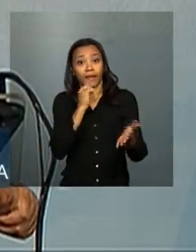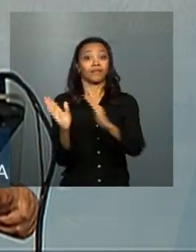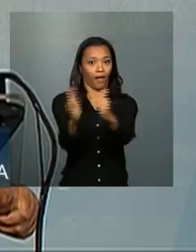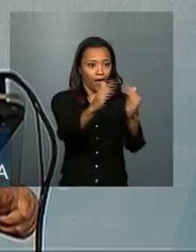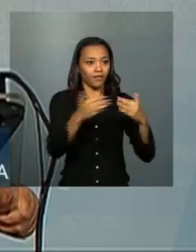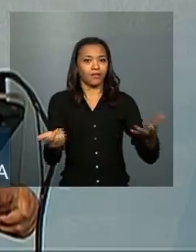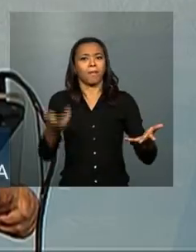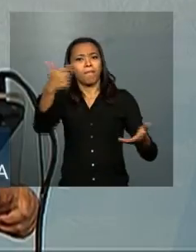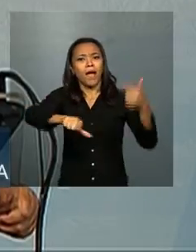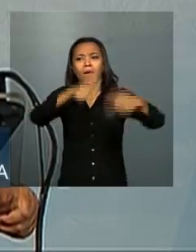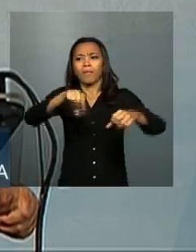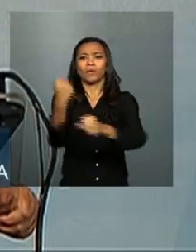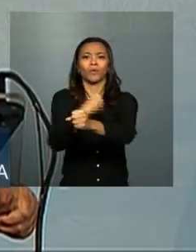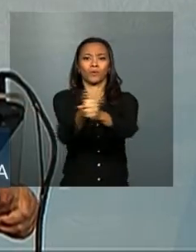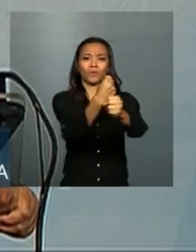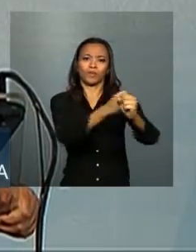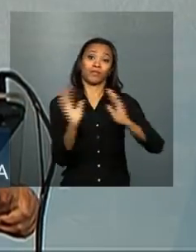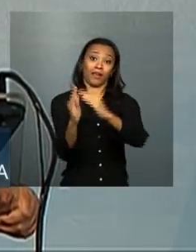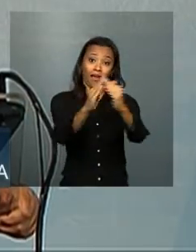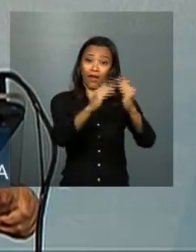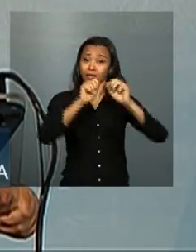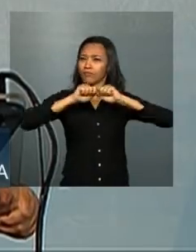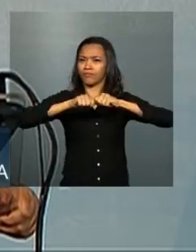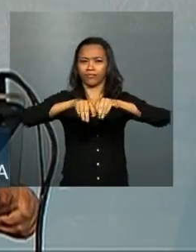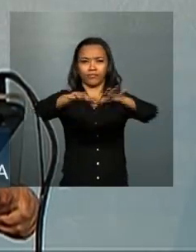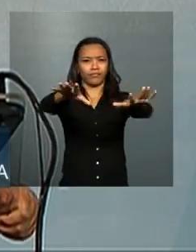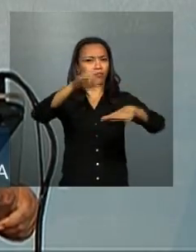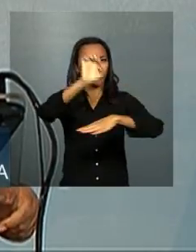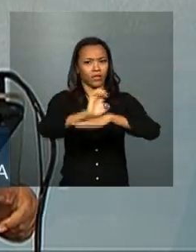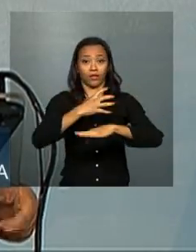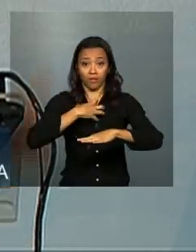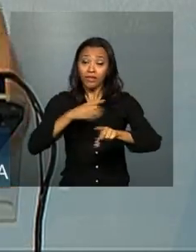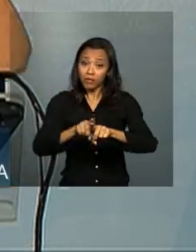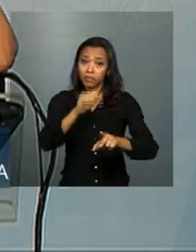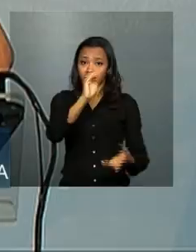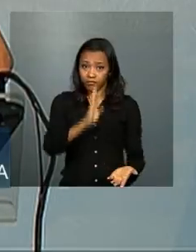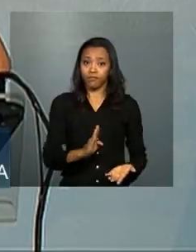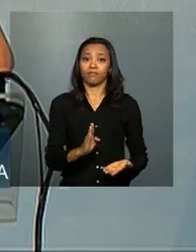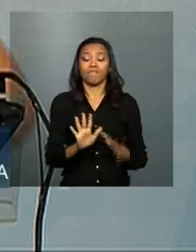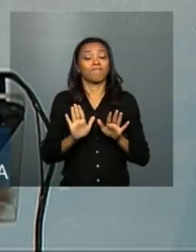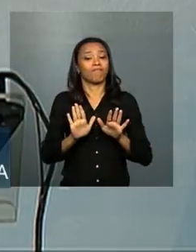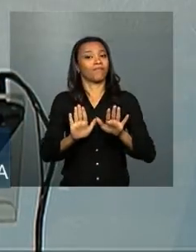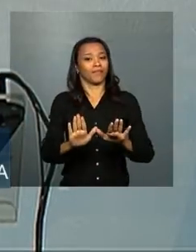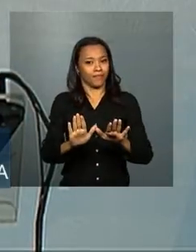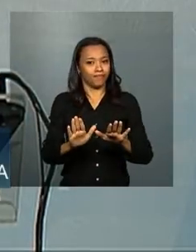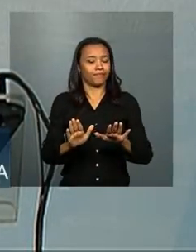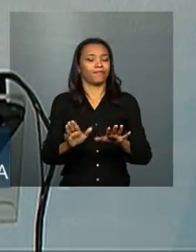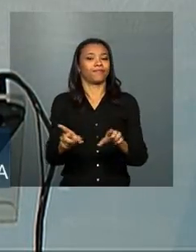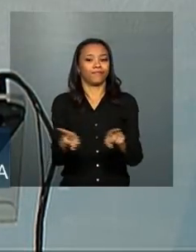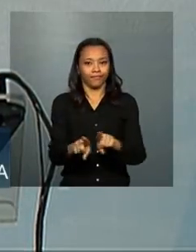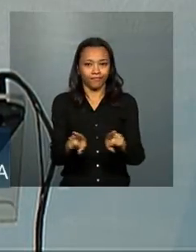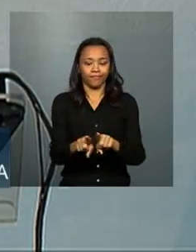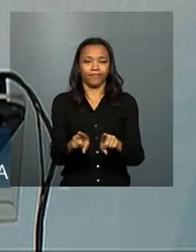mais solar da princesa por toda a Bahia e todo o Brasil, mas também